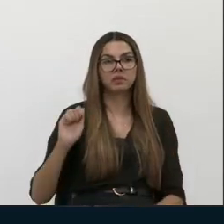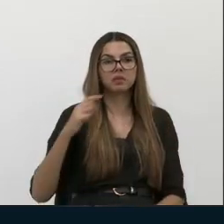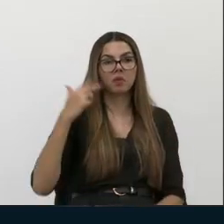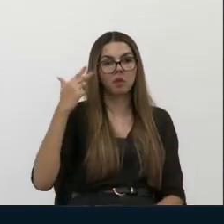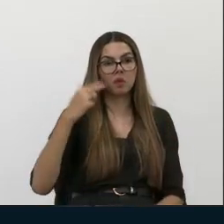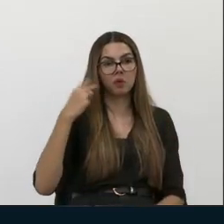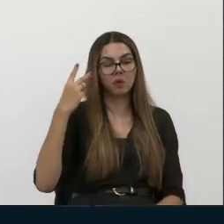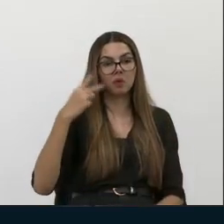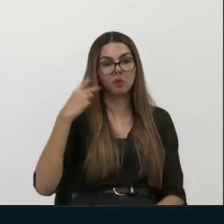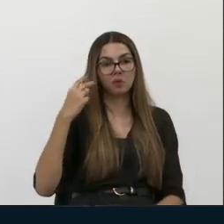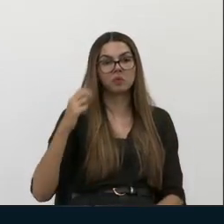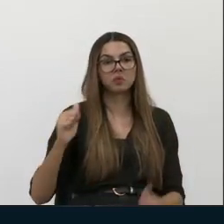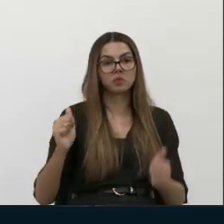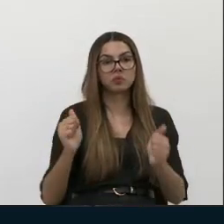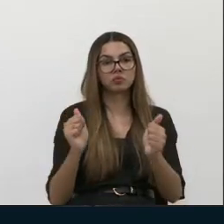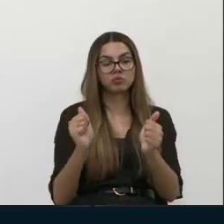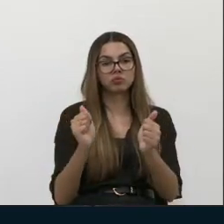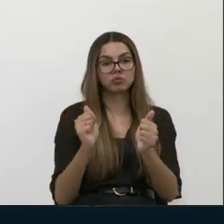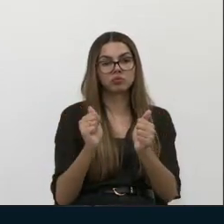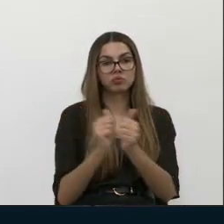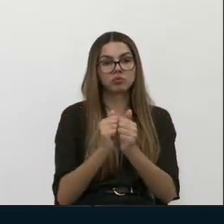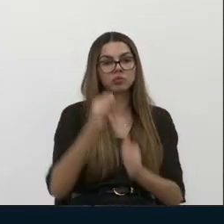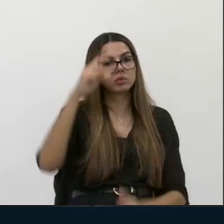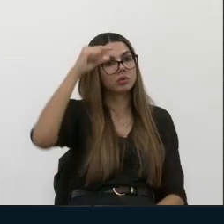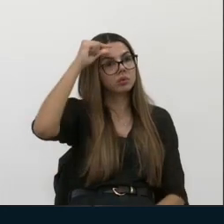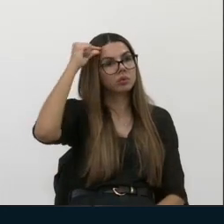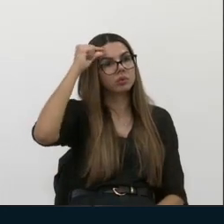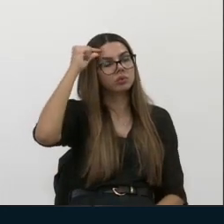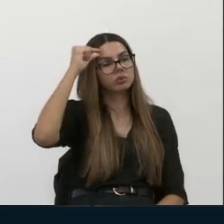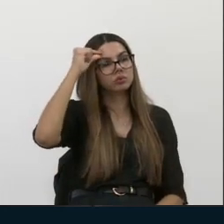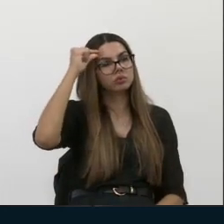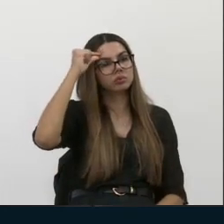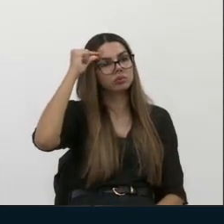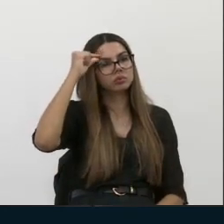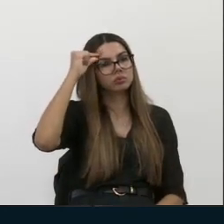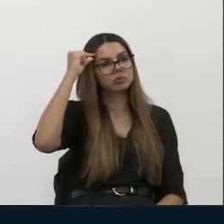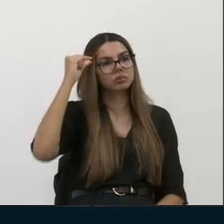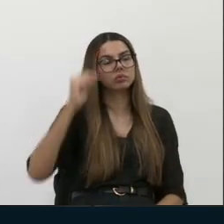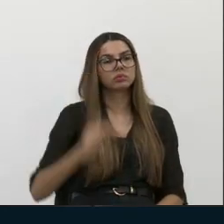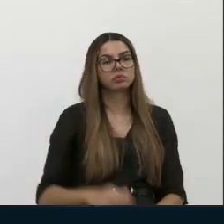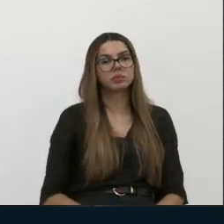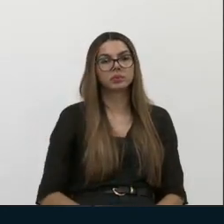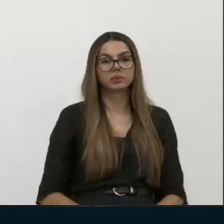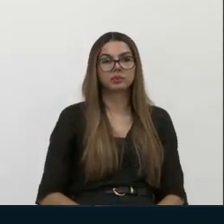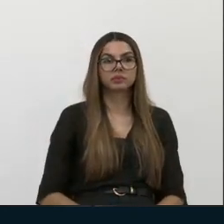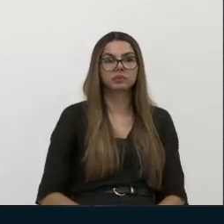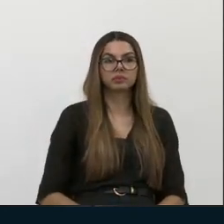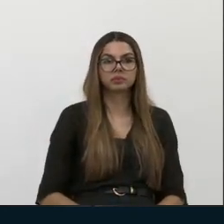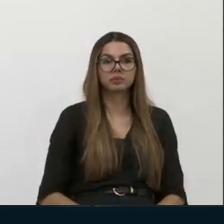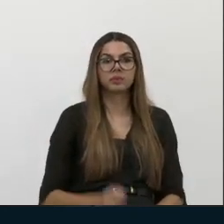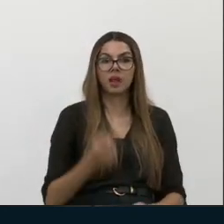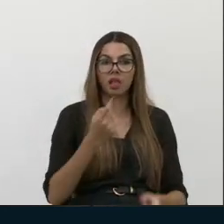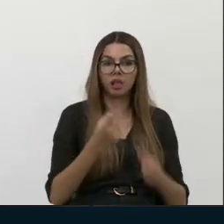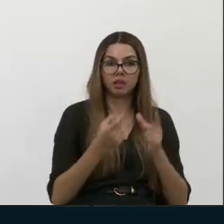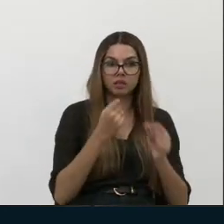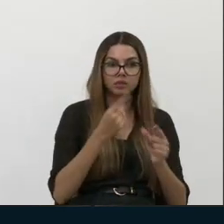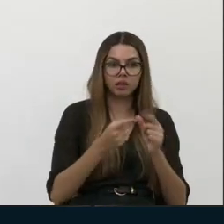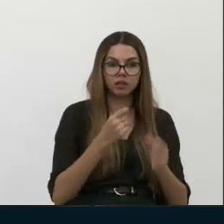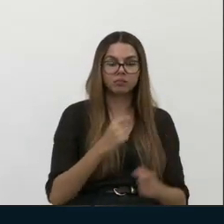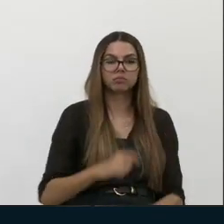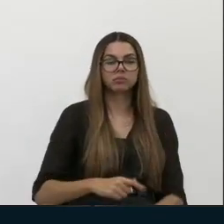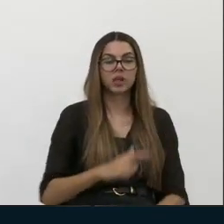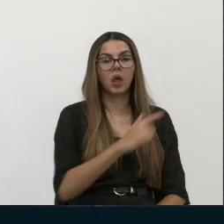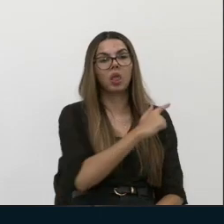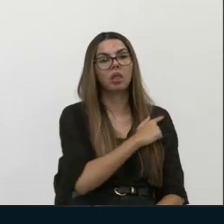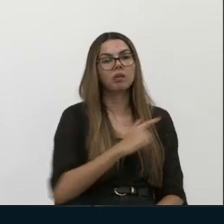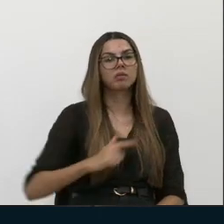do governo Guti, que antes batia tanto no governo, eu não vejo ele subir aqui e falar do